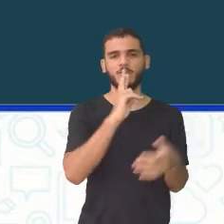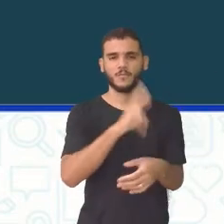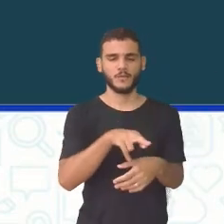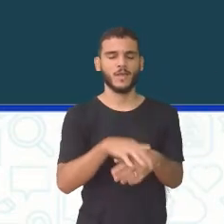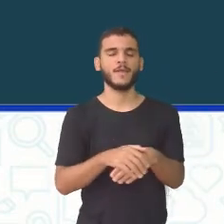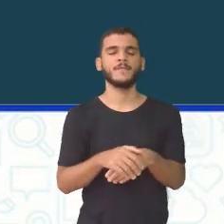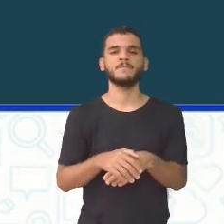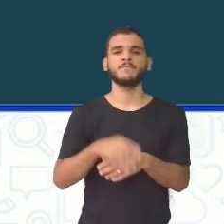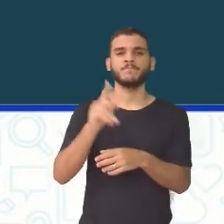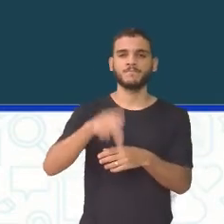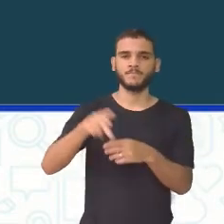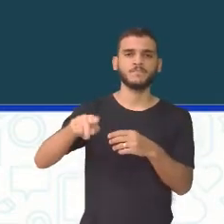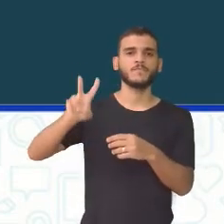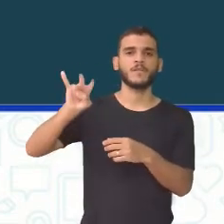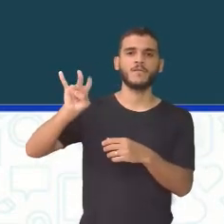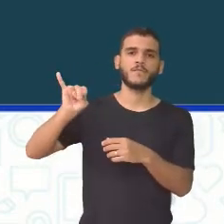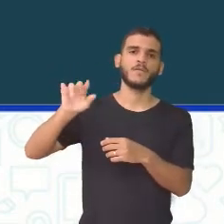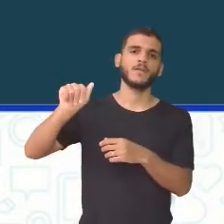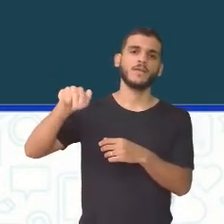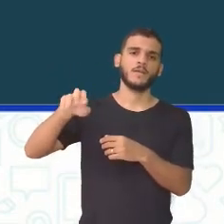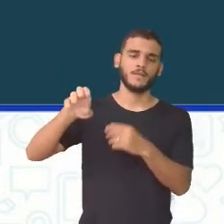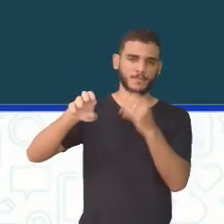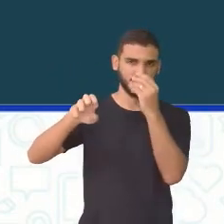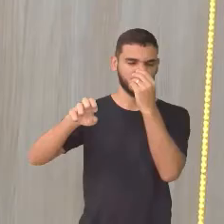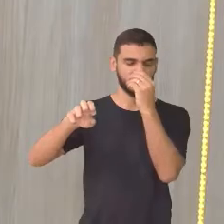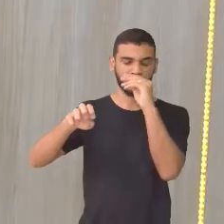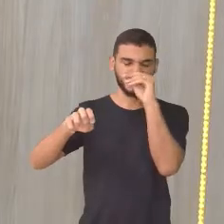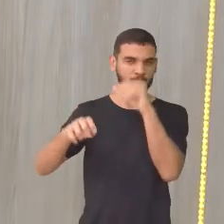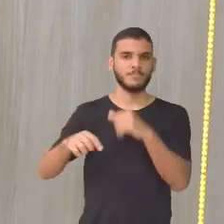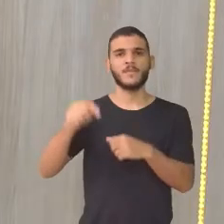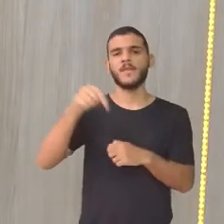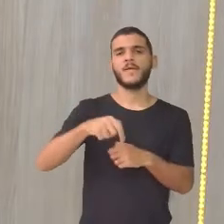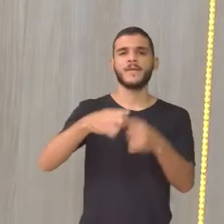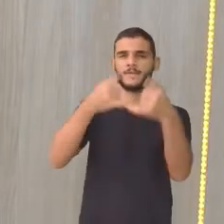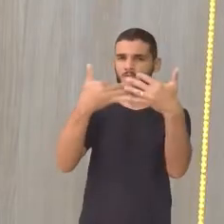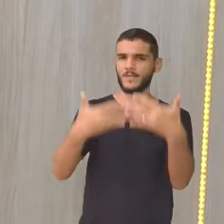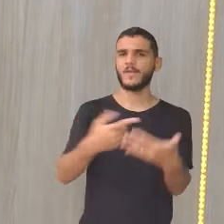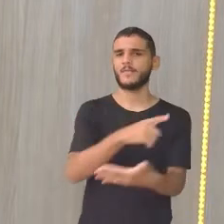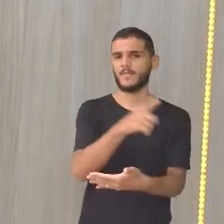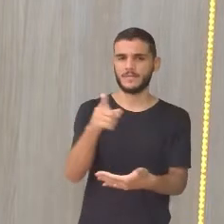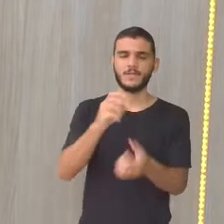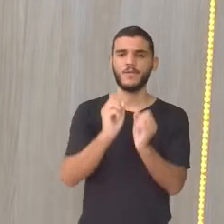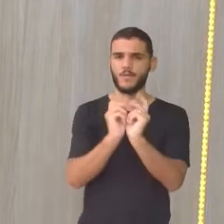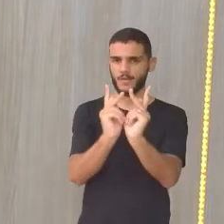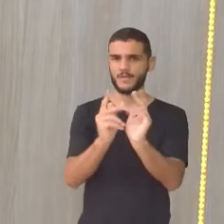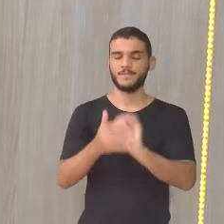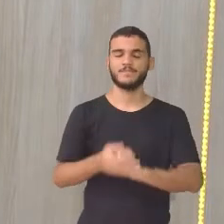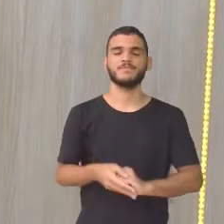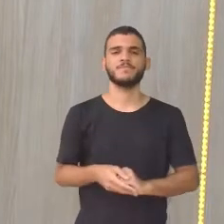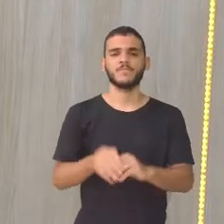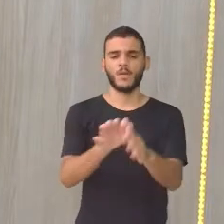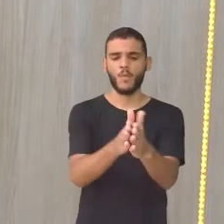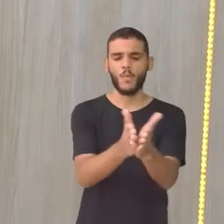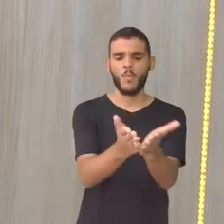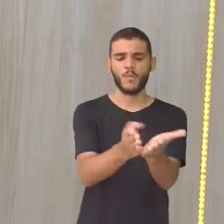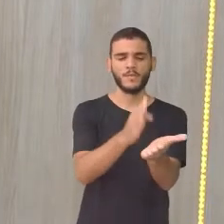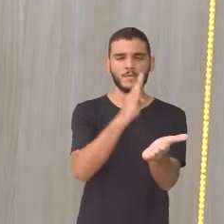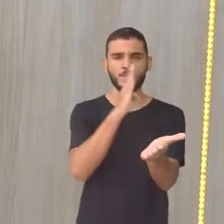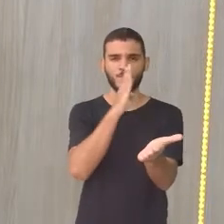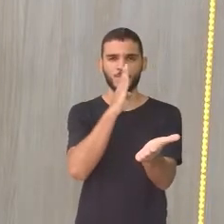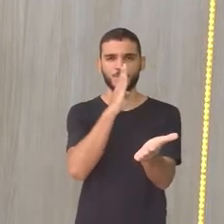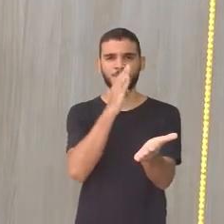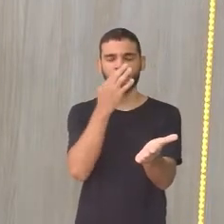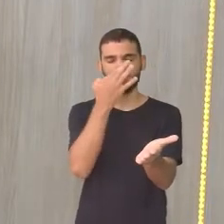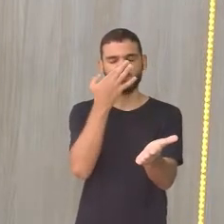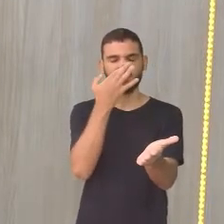professora Viviane, e eu vou falando aqui também com vocês, não é? O livro parece mudo porque, como falei para